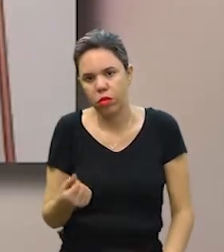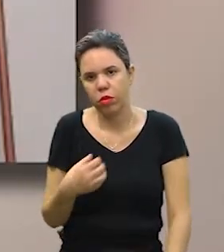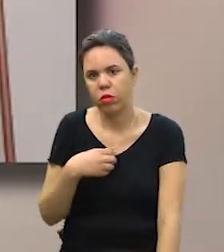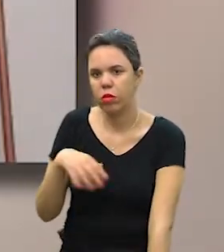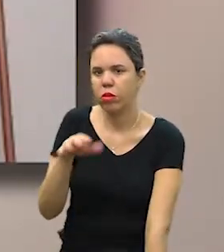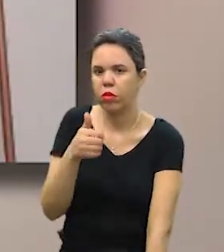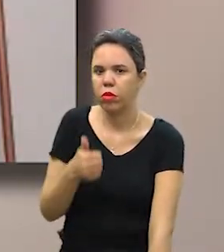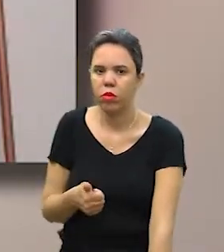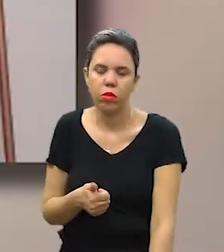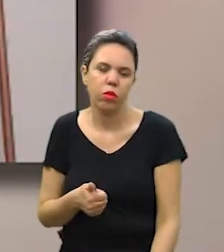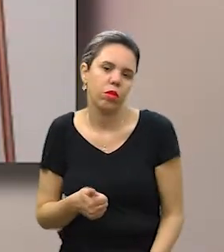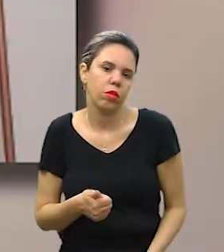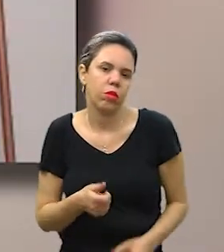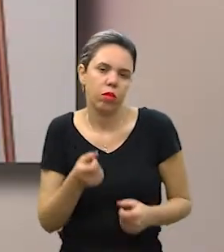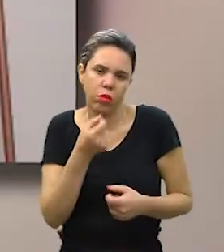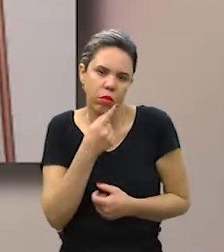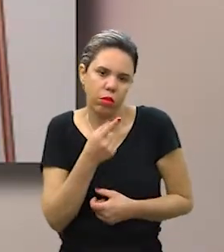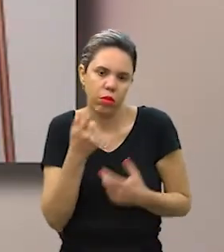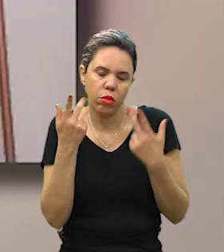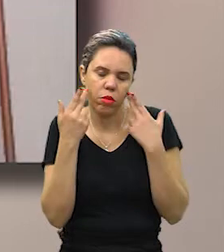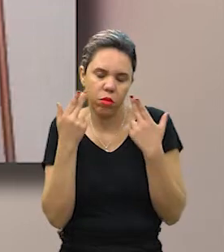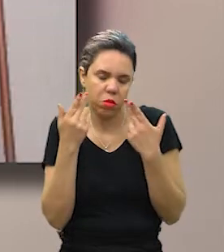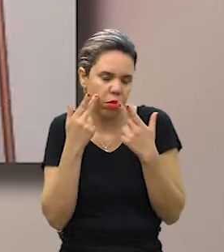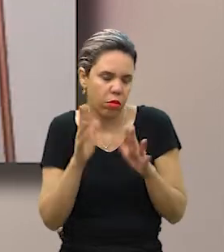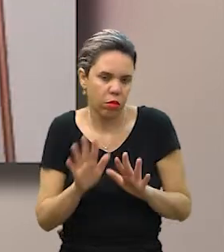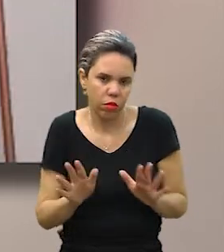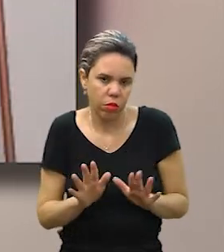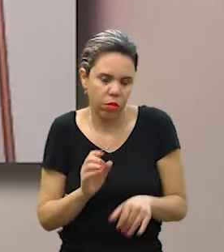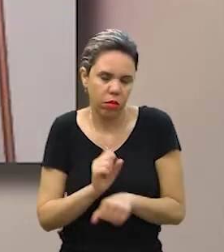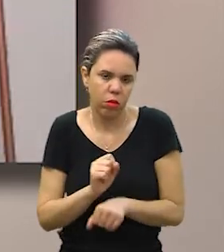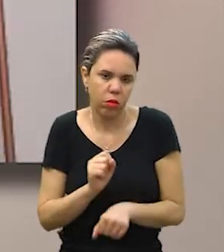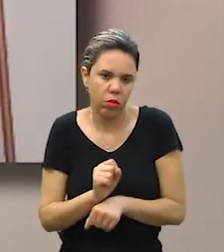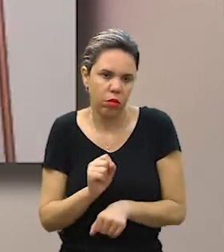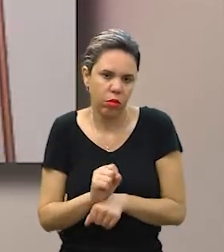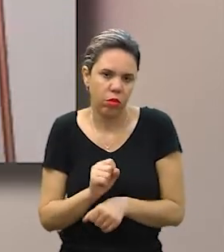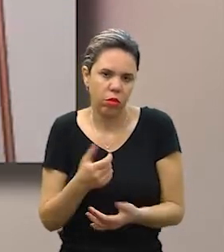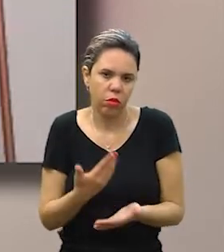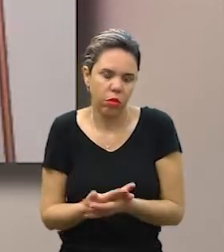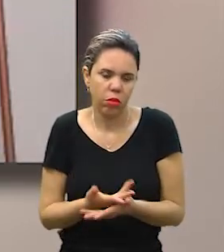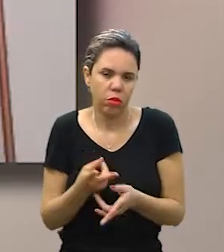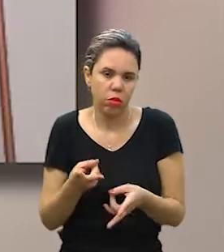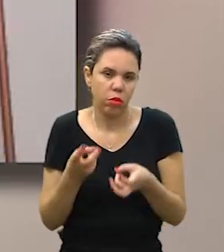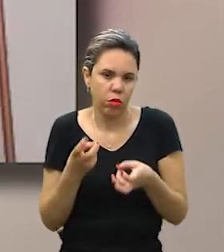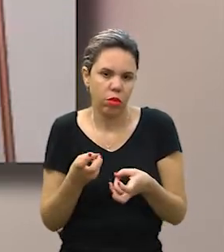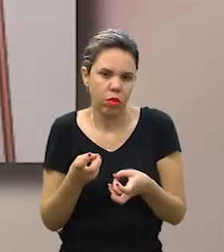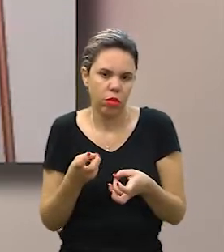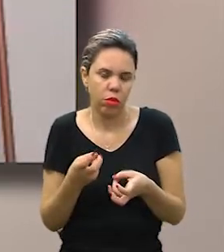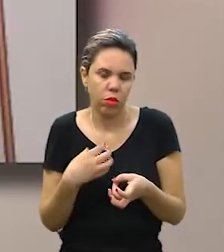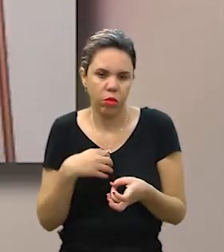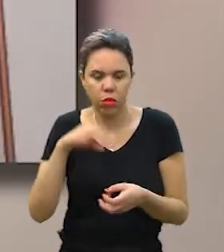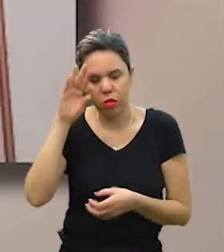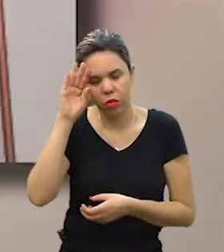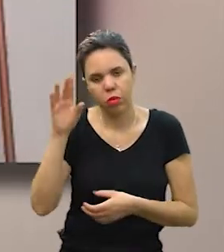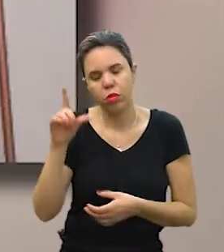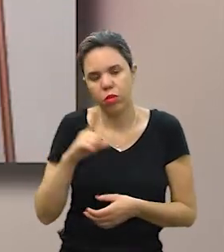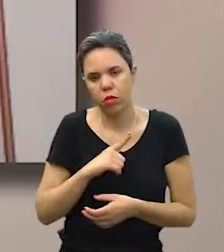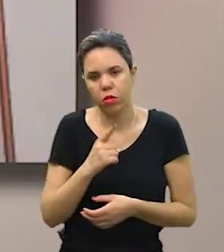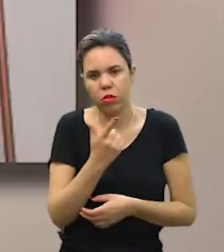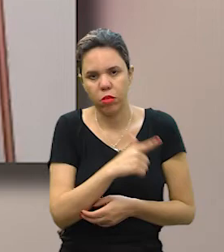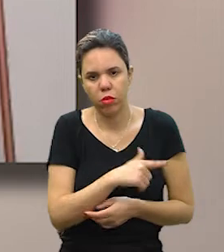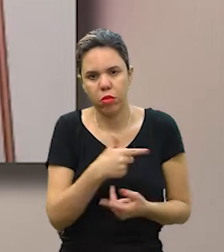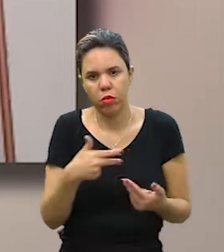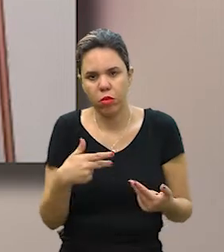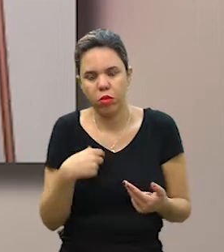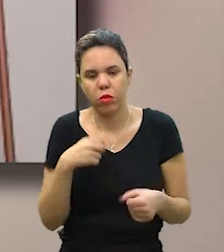estado geral bom, medique com analgésico e aguarde, até mesmo para a gente observar o padrão de febre. E existem